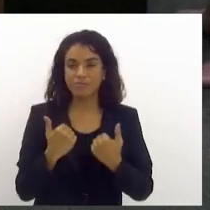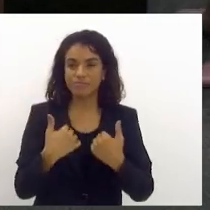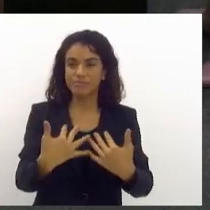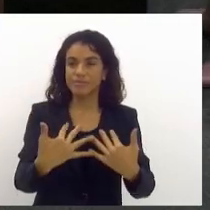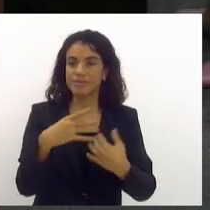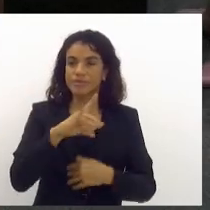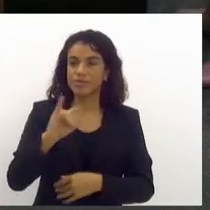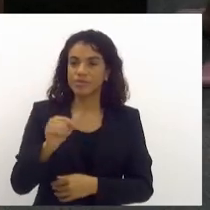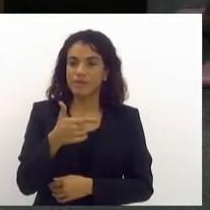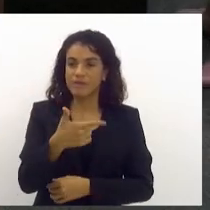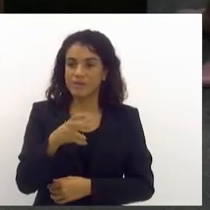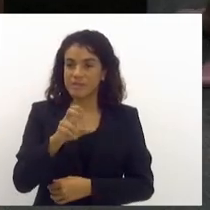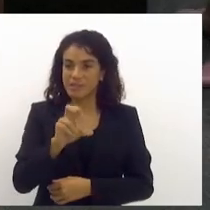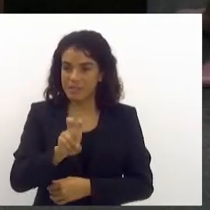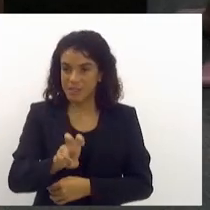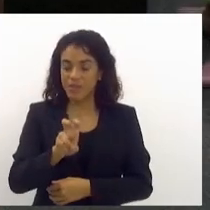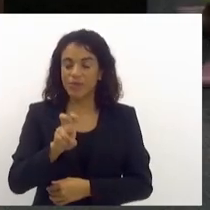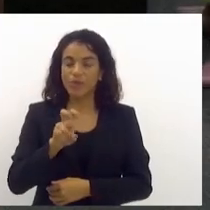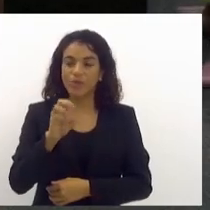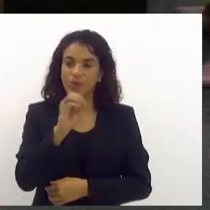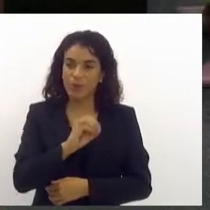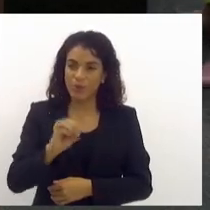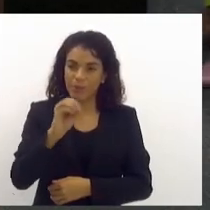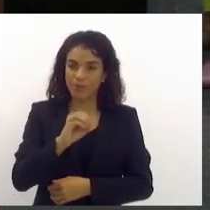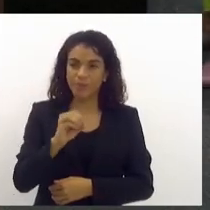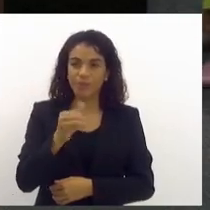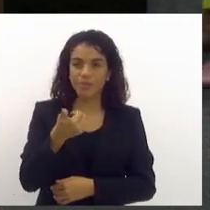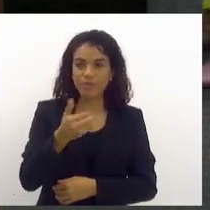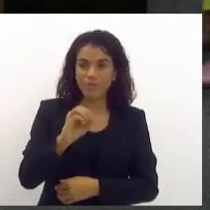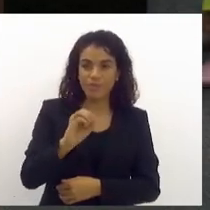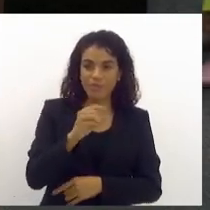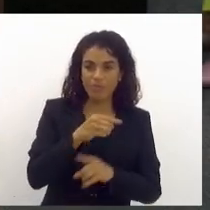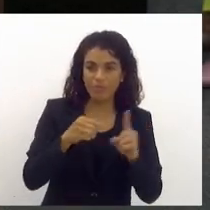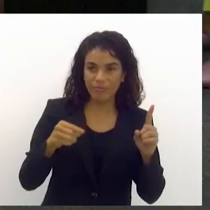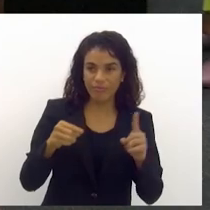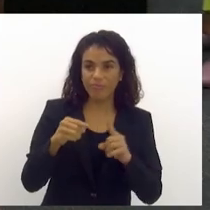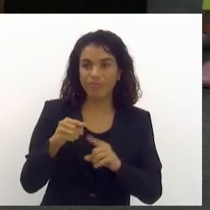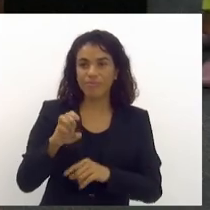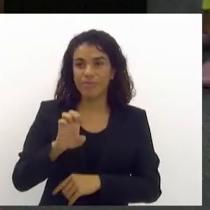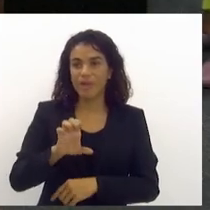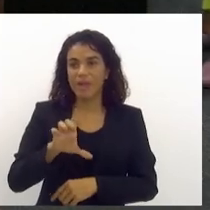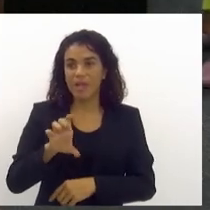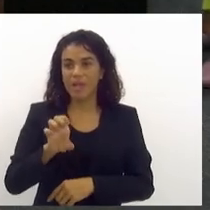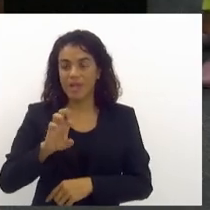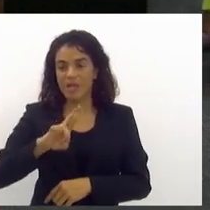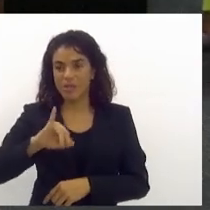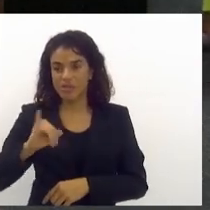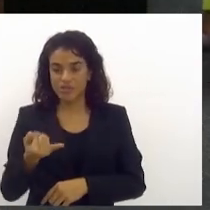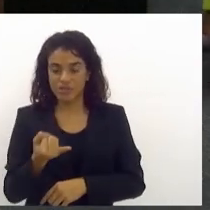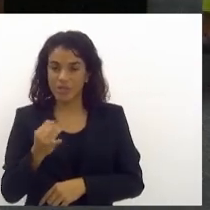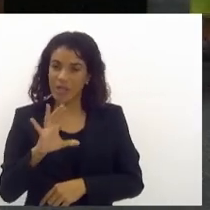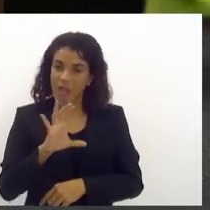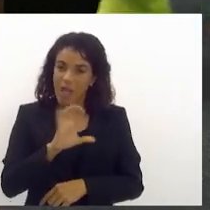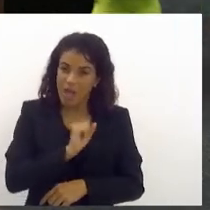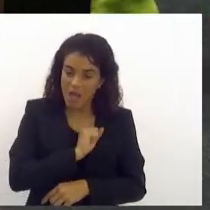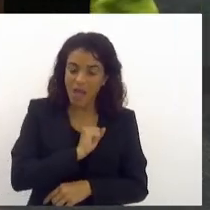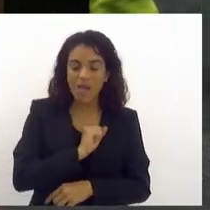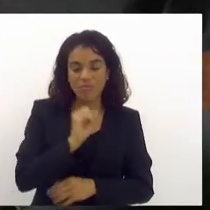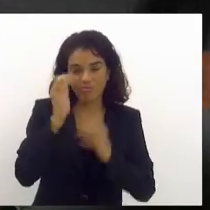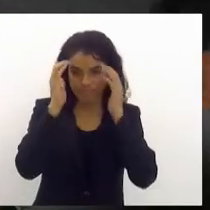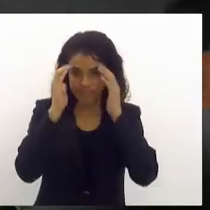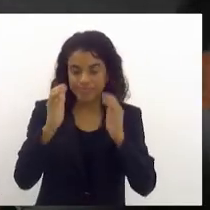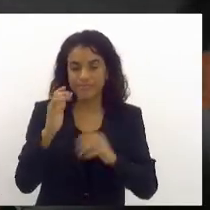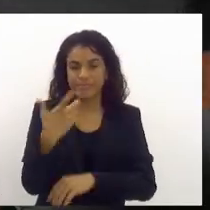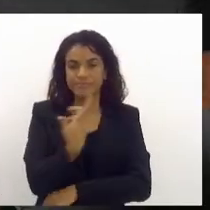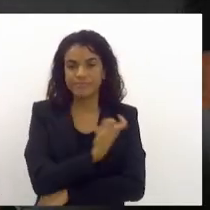dia 25/10, às 10h30, no auditório da ELERJ, com o tema Quem Ama Vacina. Obrigada, presidente.